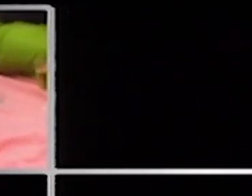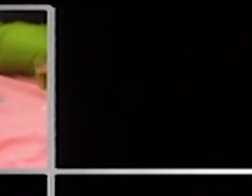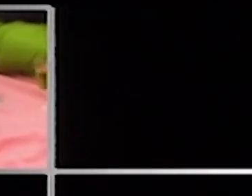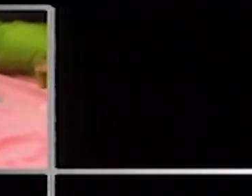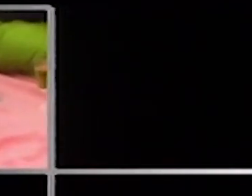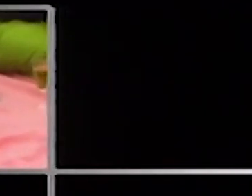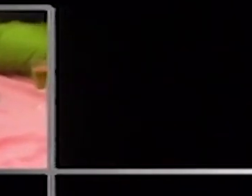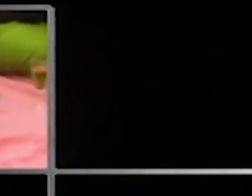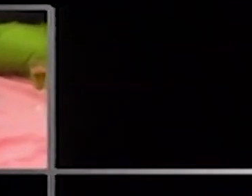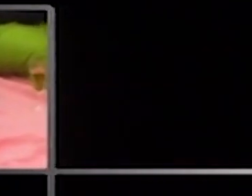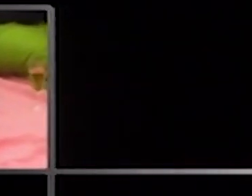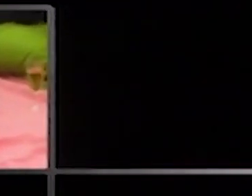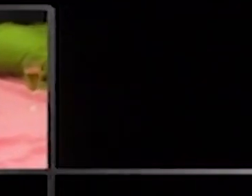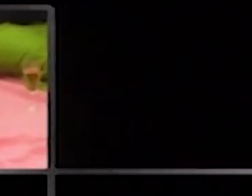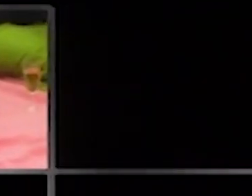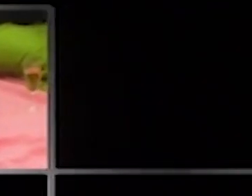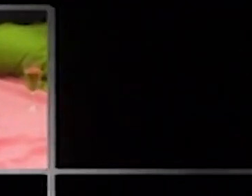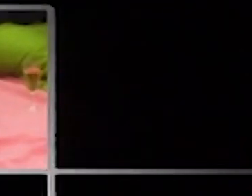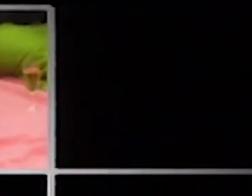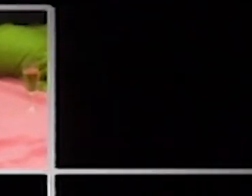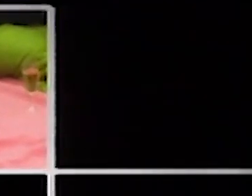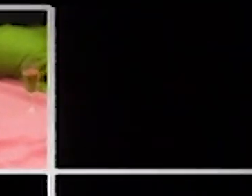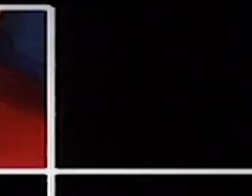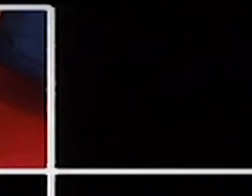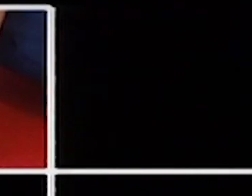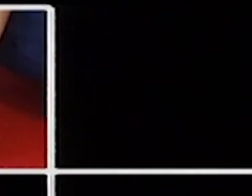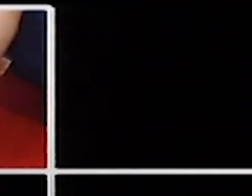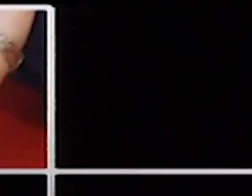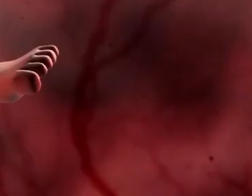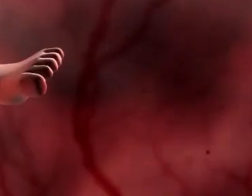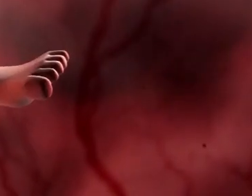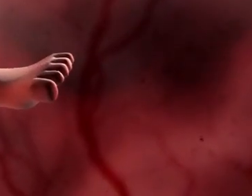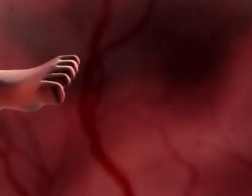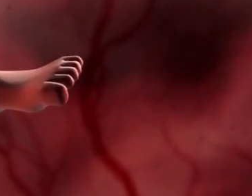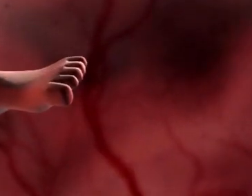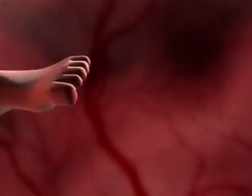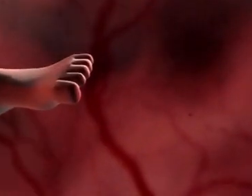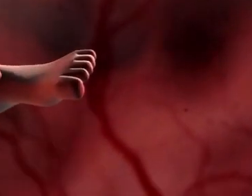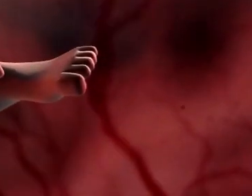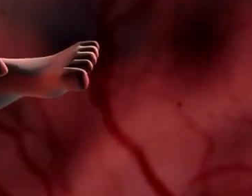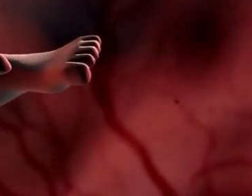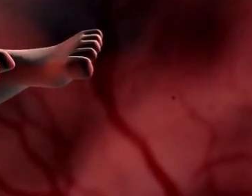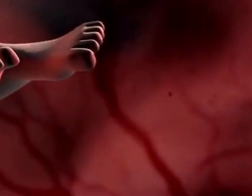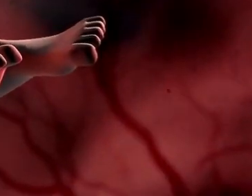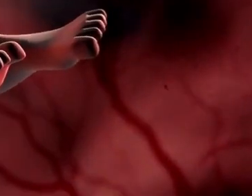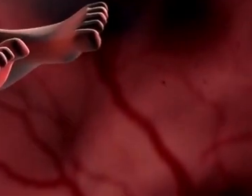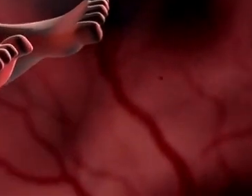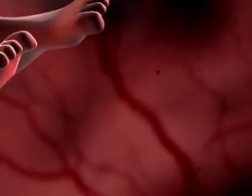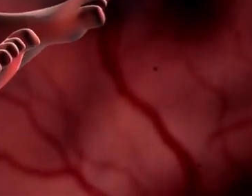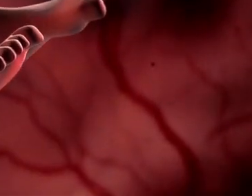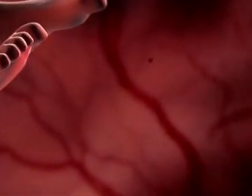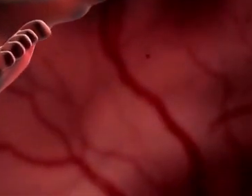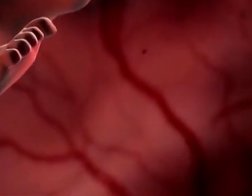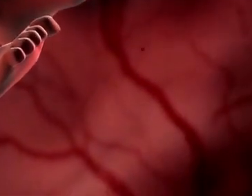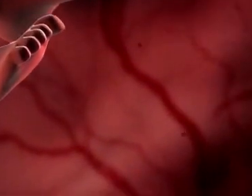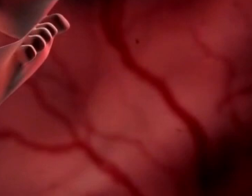diagnóstico precoce depende também da causa e do tipo do nanismo. O nanismo proporcional é causado por